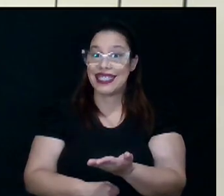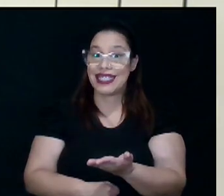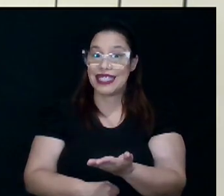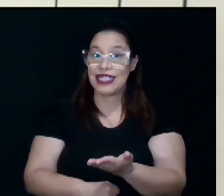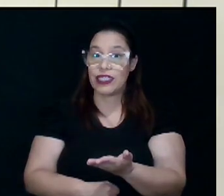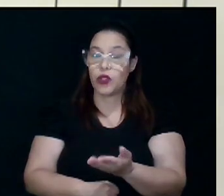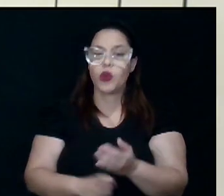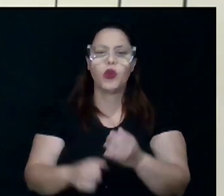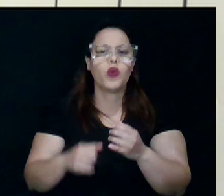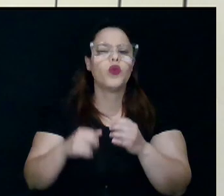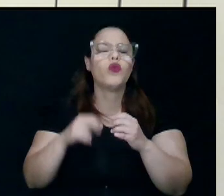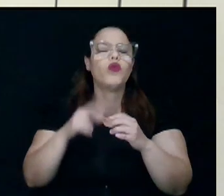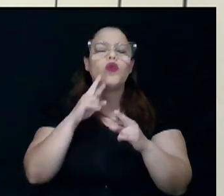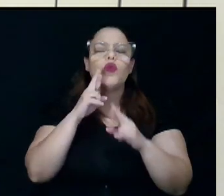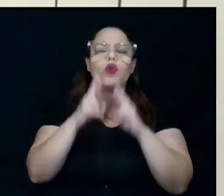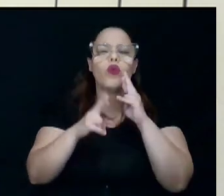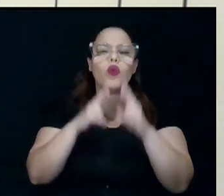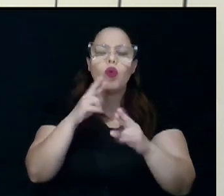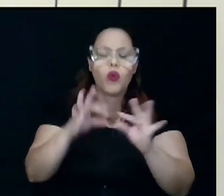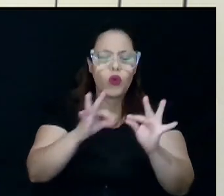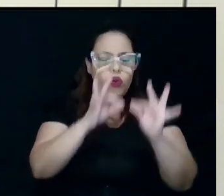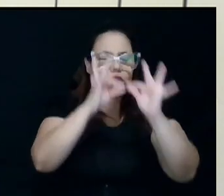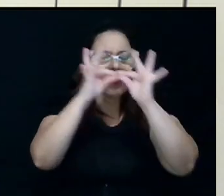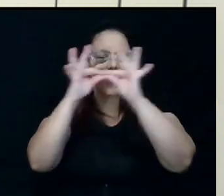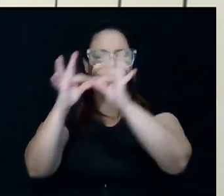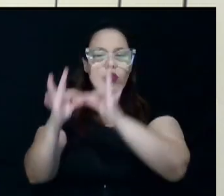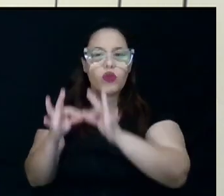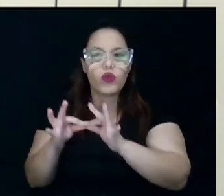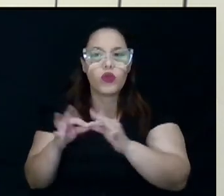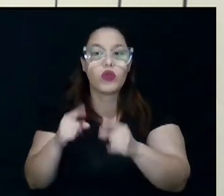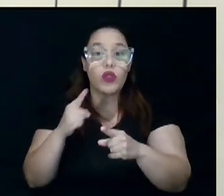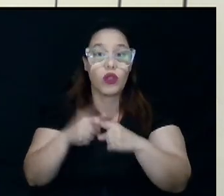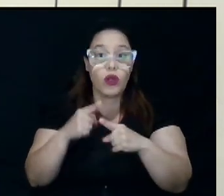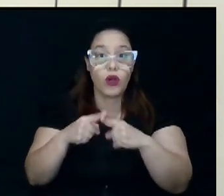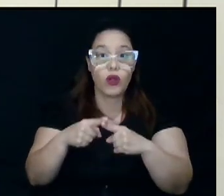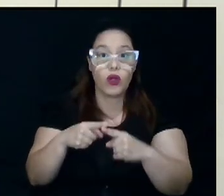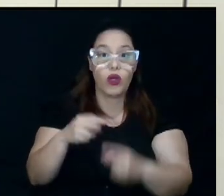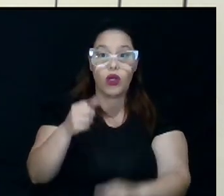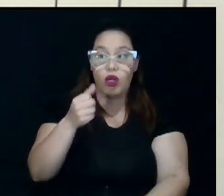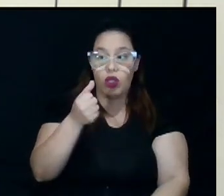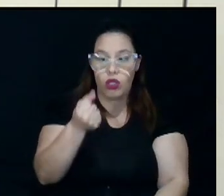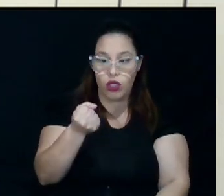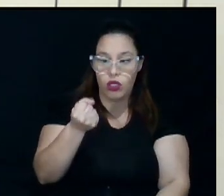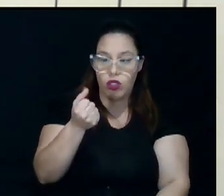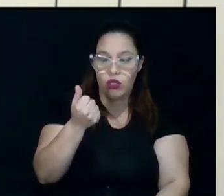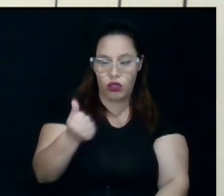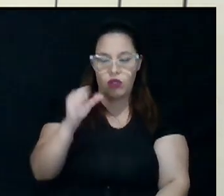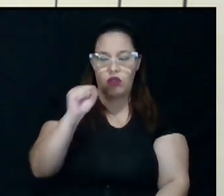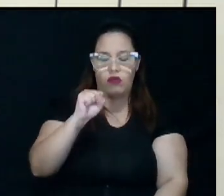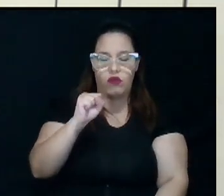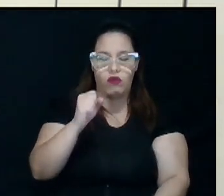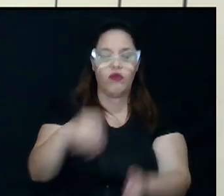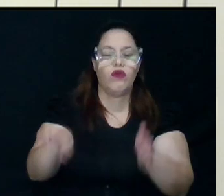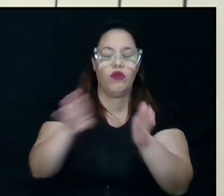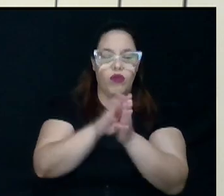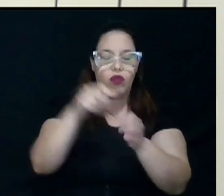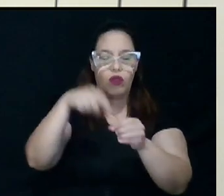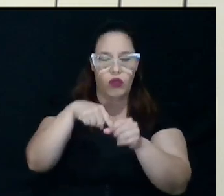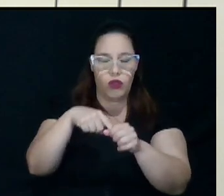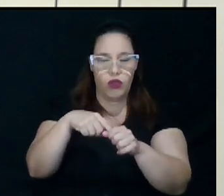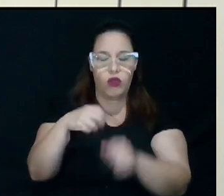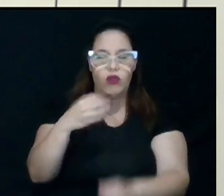a dar a você que está nos acompanhando, hein? Porque hoje, às 6 horas da tarde, tem o retorno da reunião ordinária,